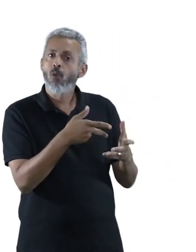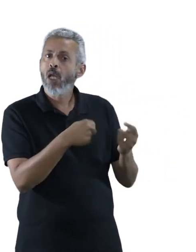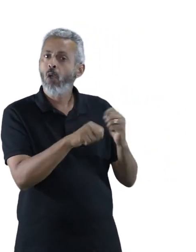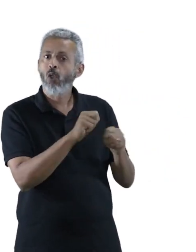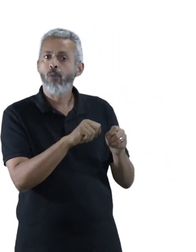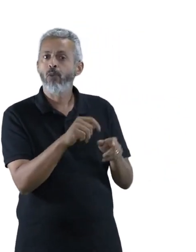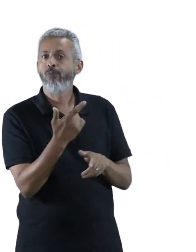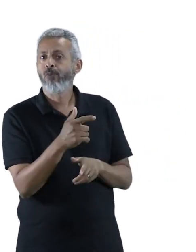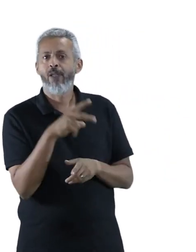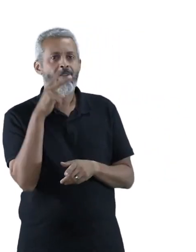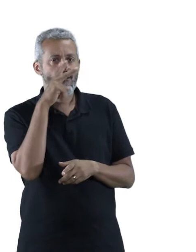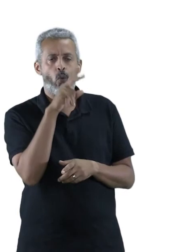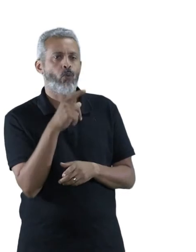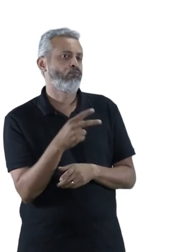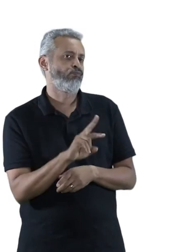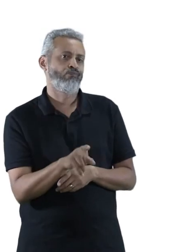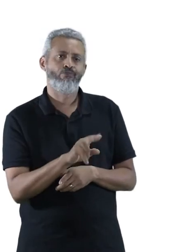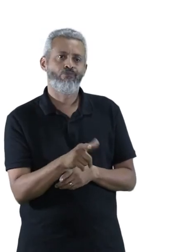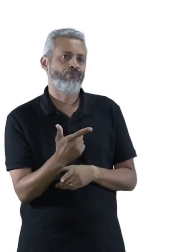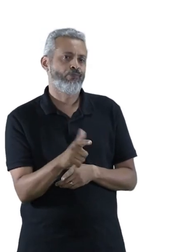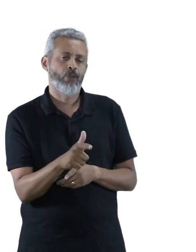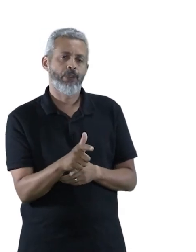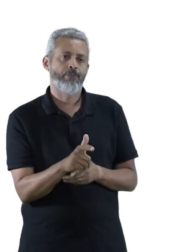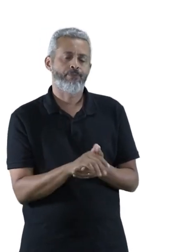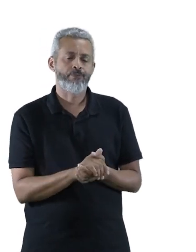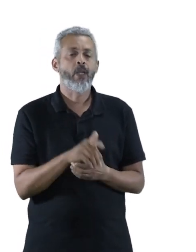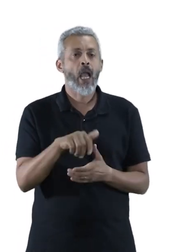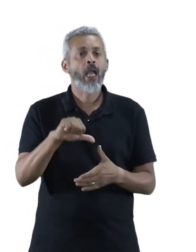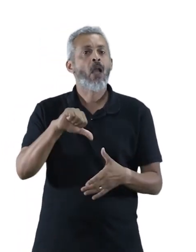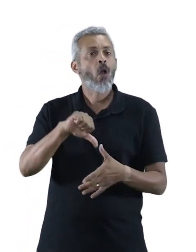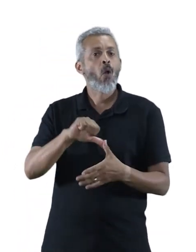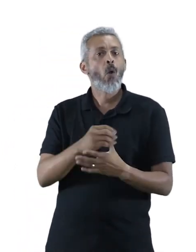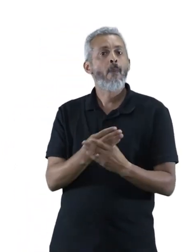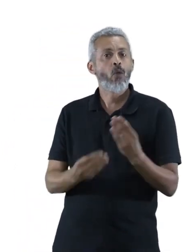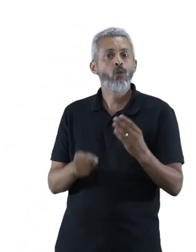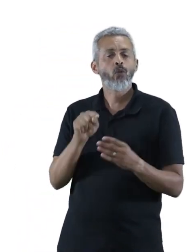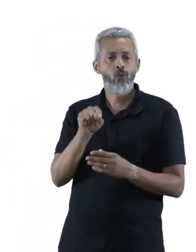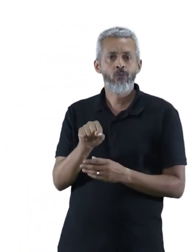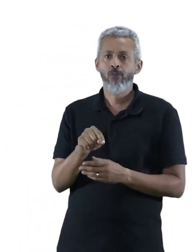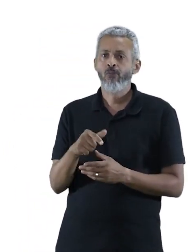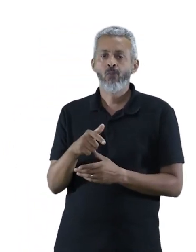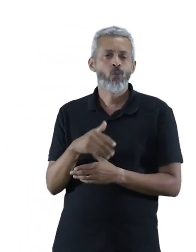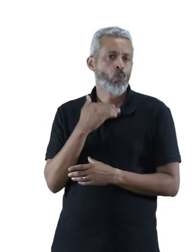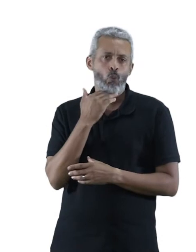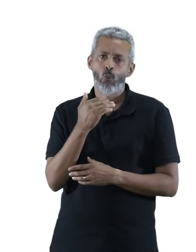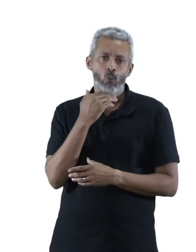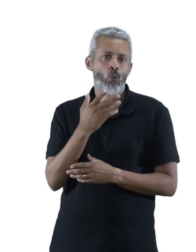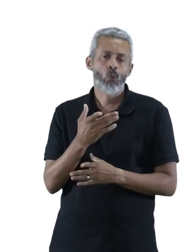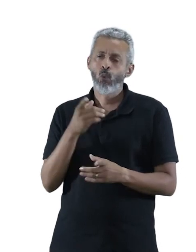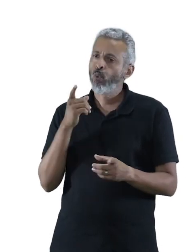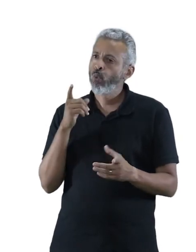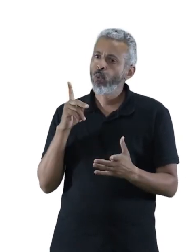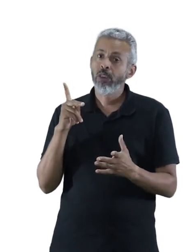econômico não tenha tanta força assim. É claro que o nosso Mercosul, que é uma união aduaneira, não conseguiu atingir